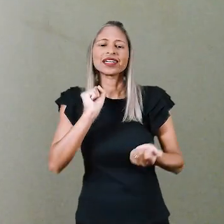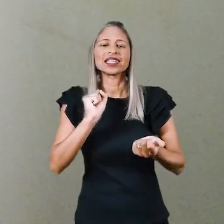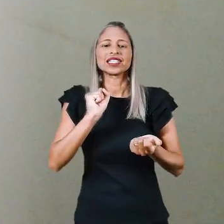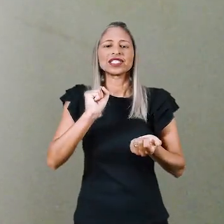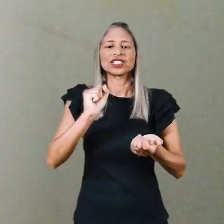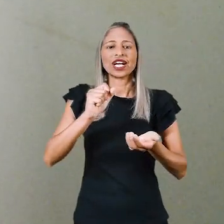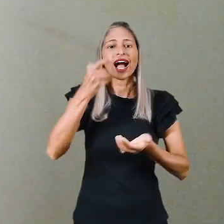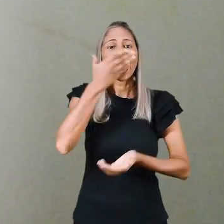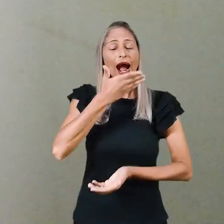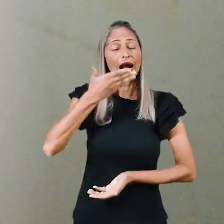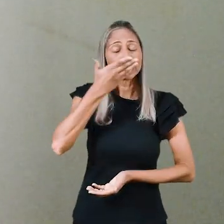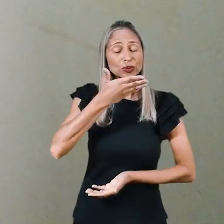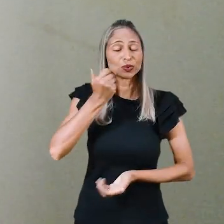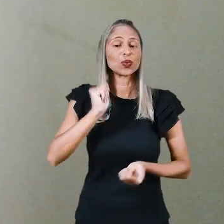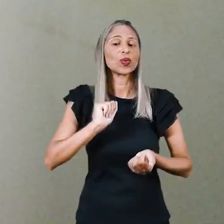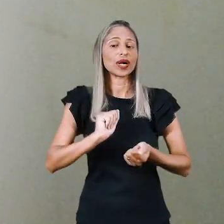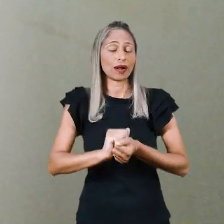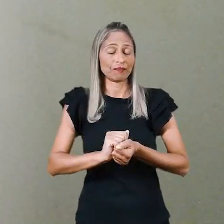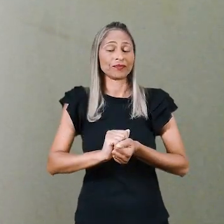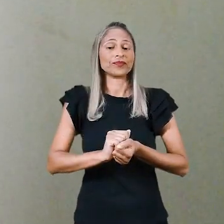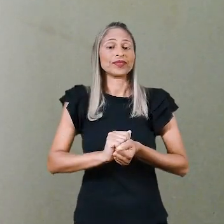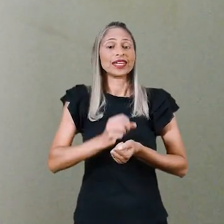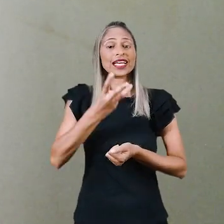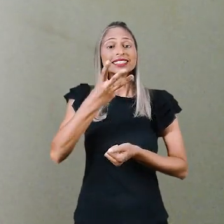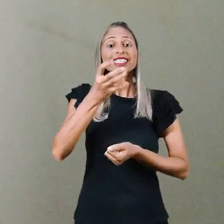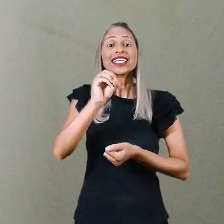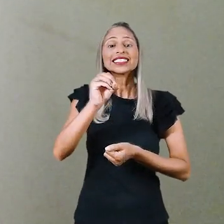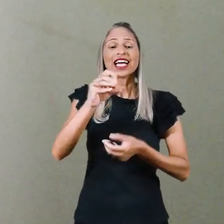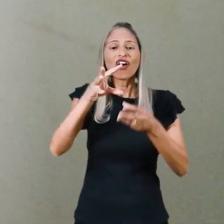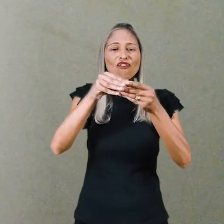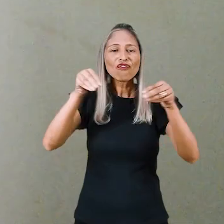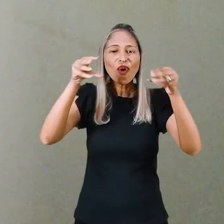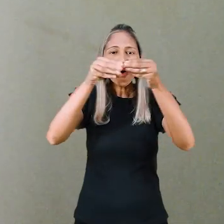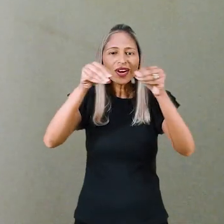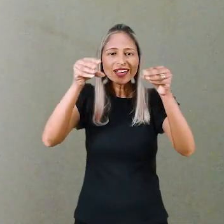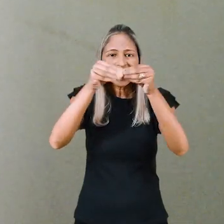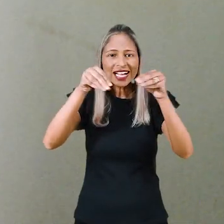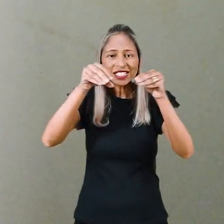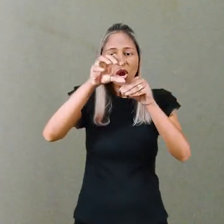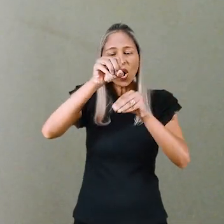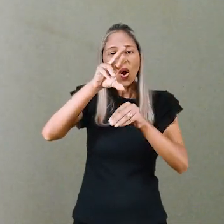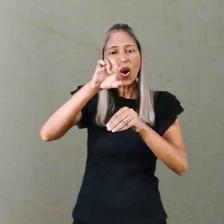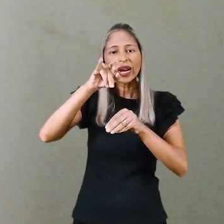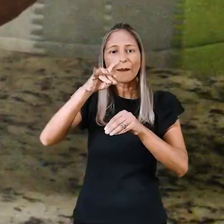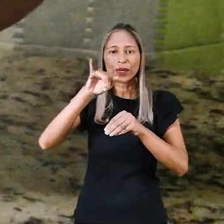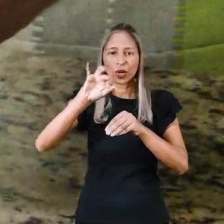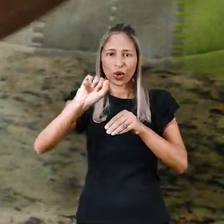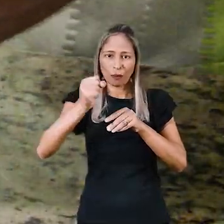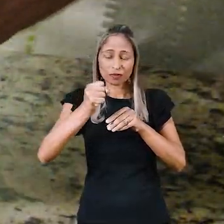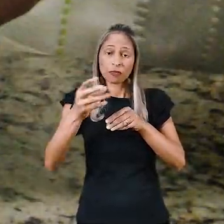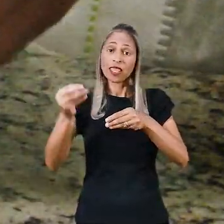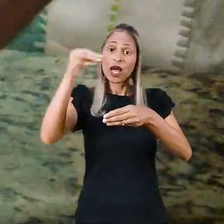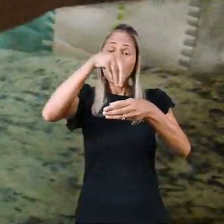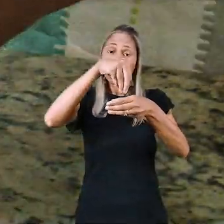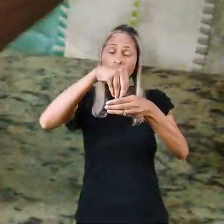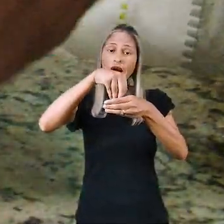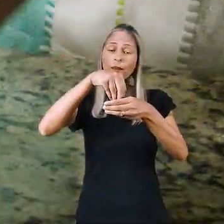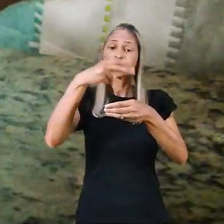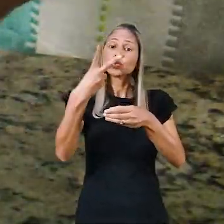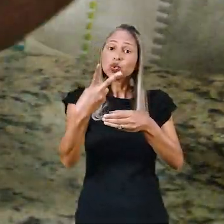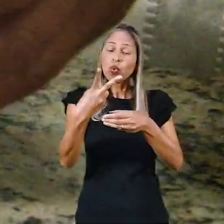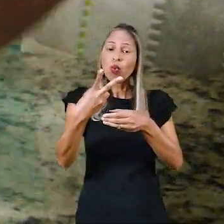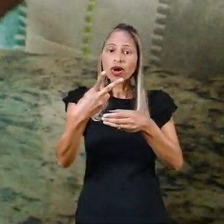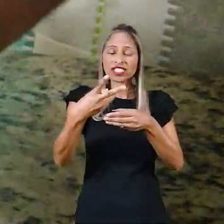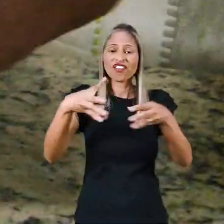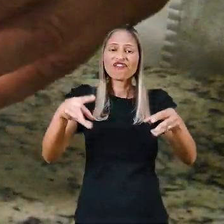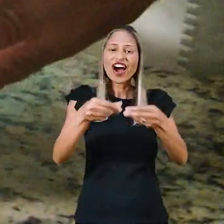laranja, 1 xícara de açúcar e 30 folhas de Ora Pronobis. E adicionamos